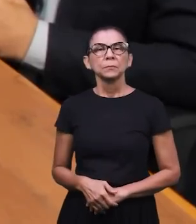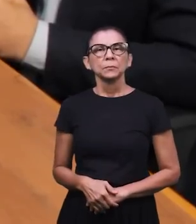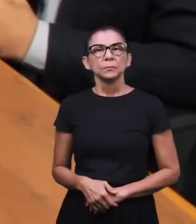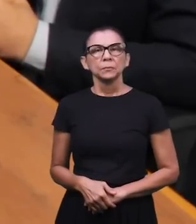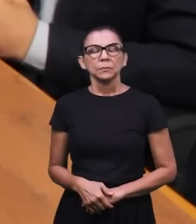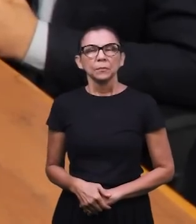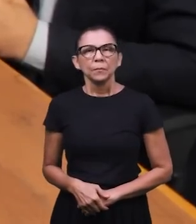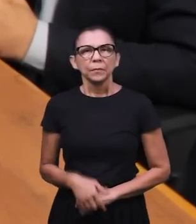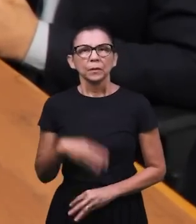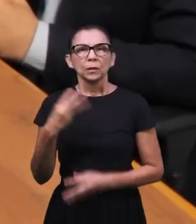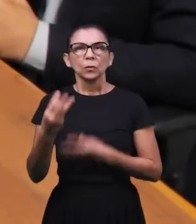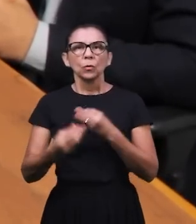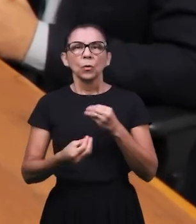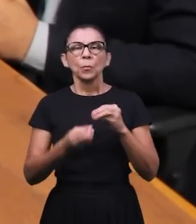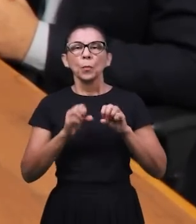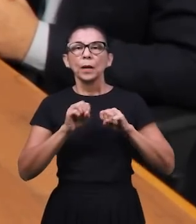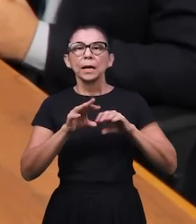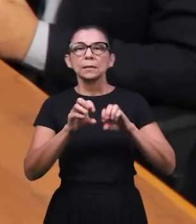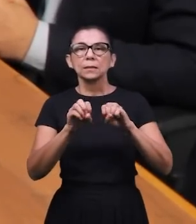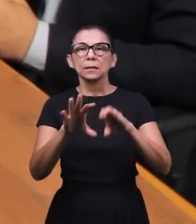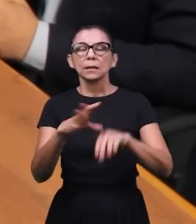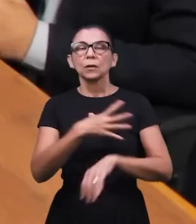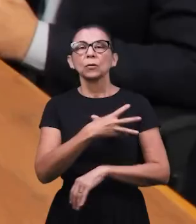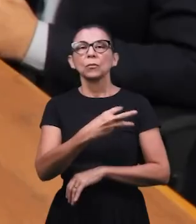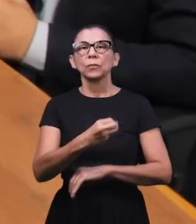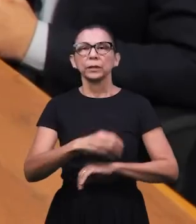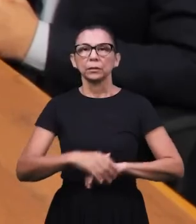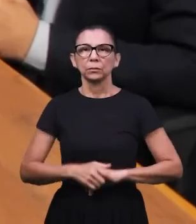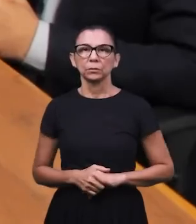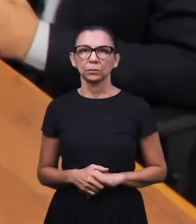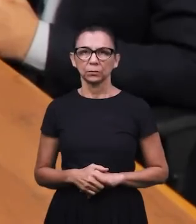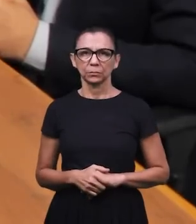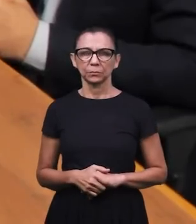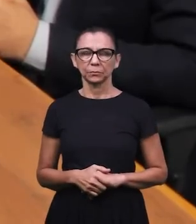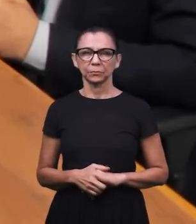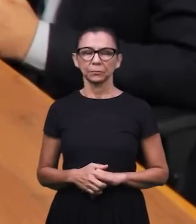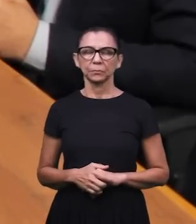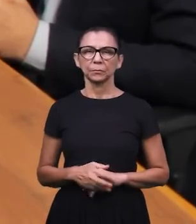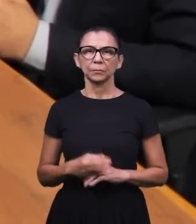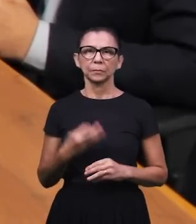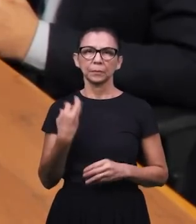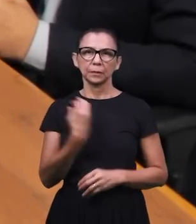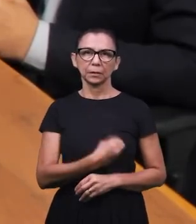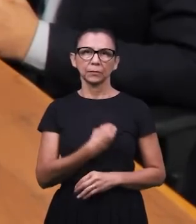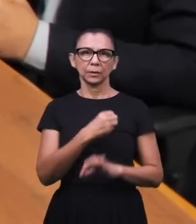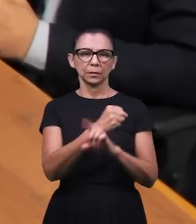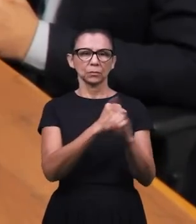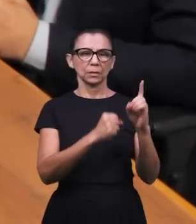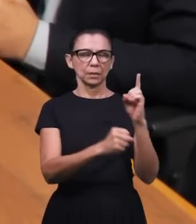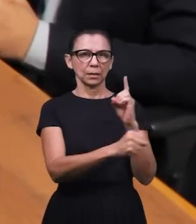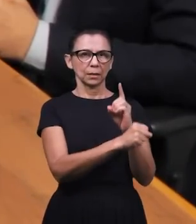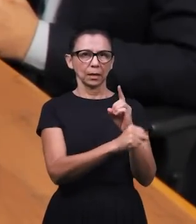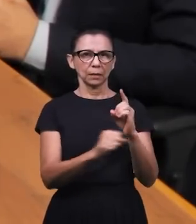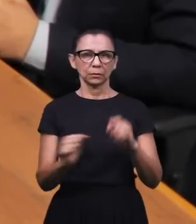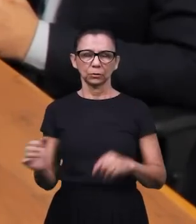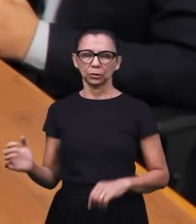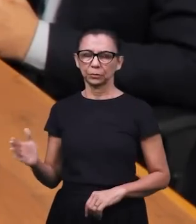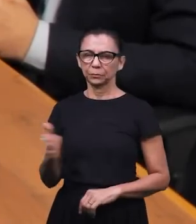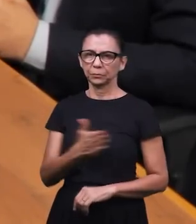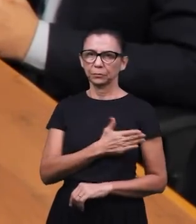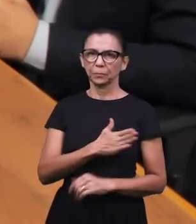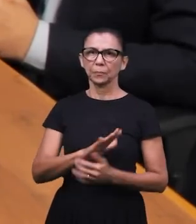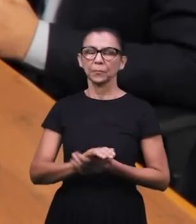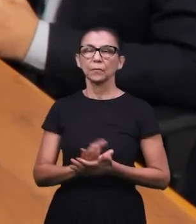filhos para a vida? Então, diz aqui em Salmo 127:4, diz assim, como